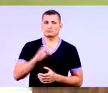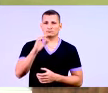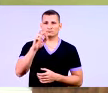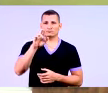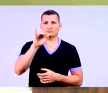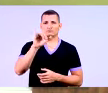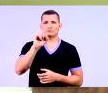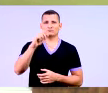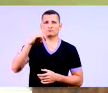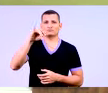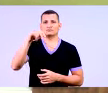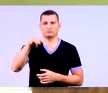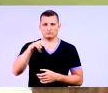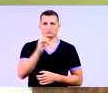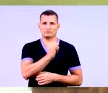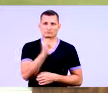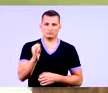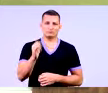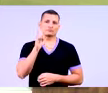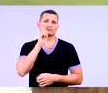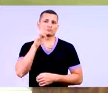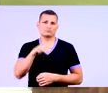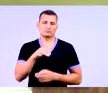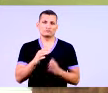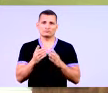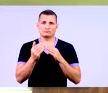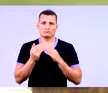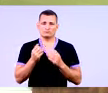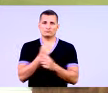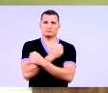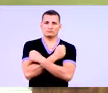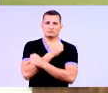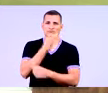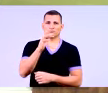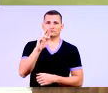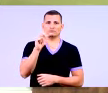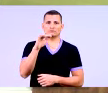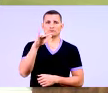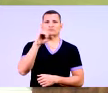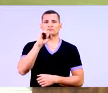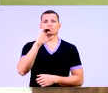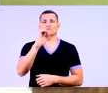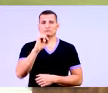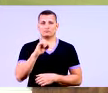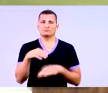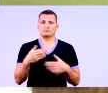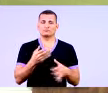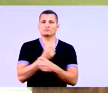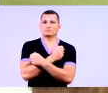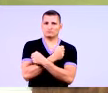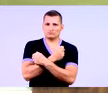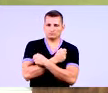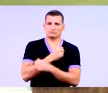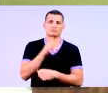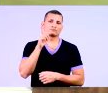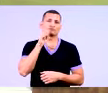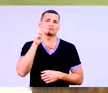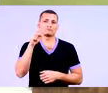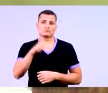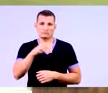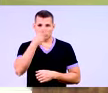otorola de guajará mirim ele pediu para mandar um abraço por francisco pessoal daí então abraço para o pessoal de guajará mirim